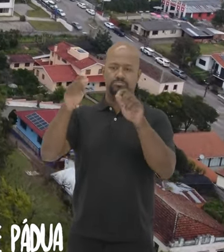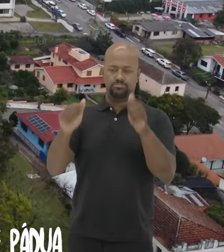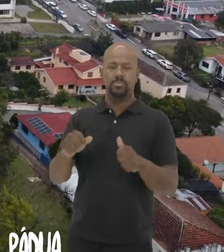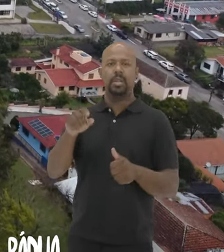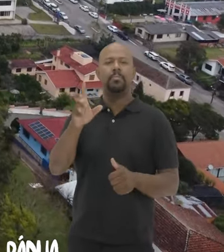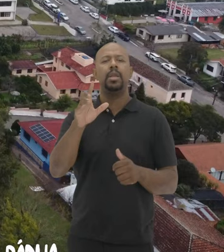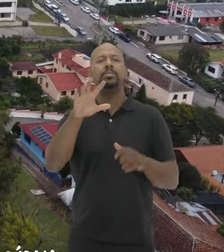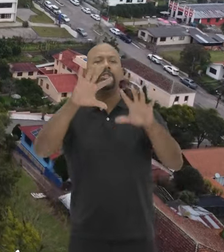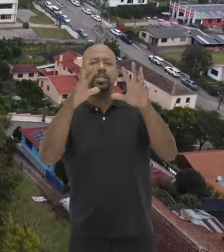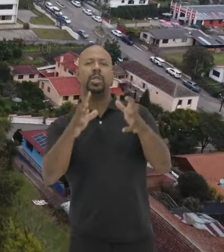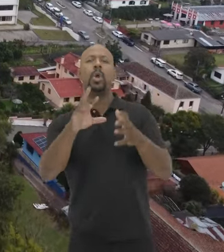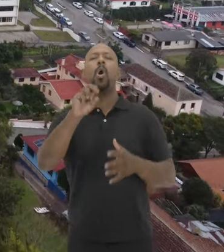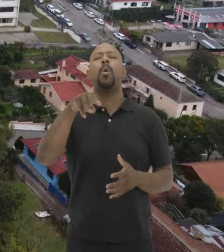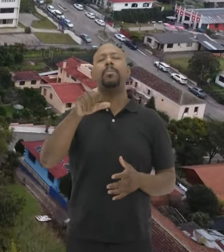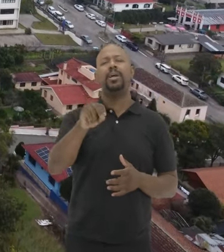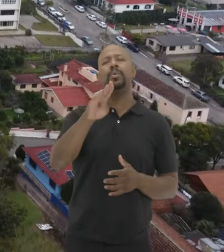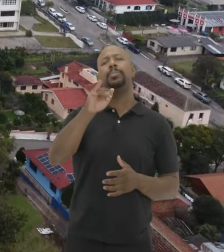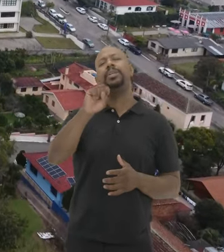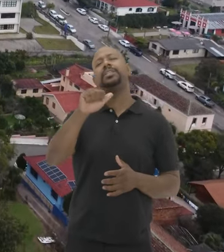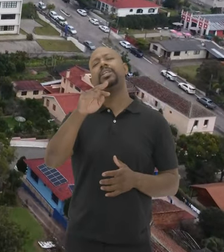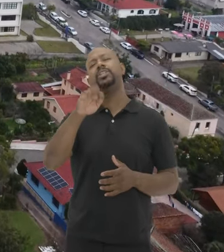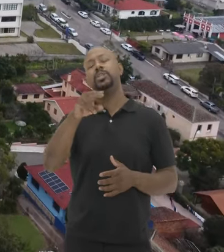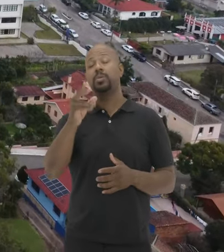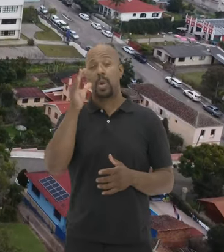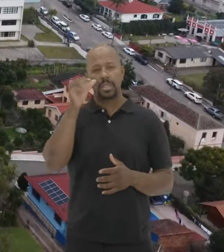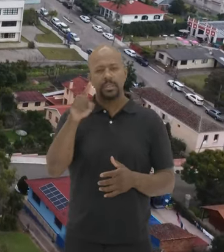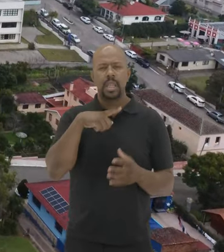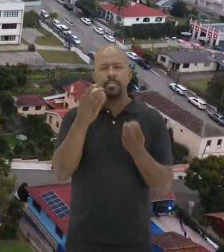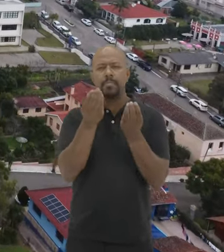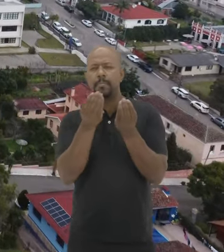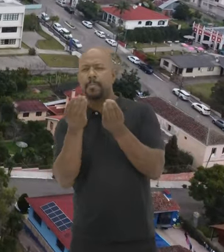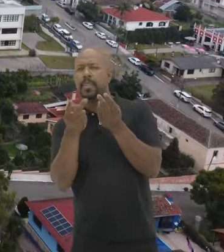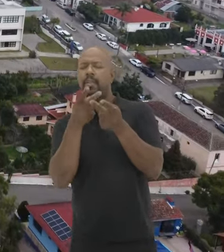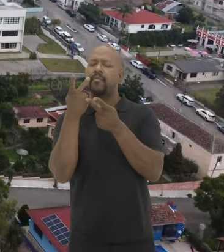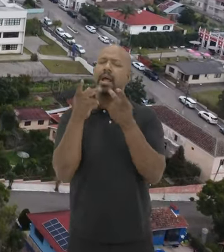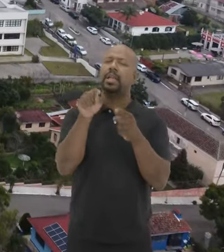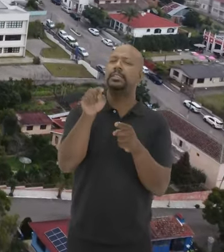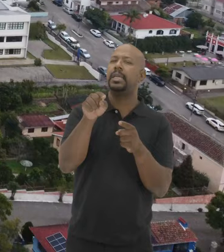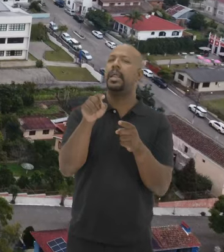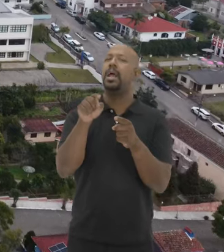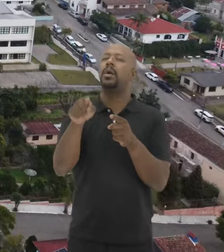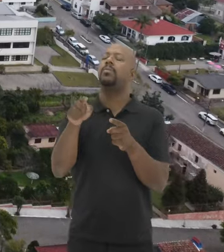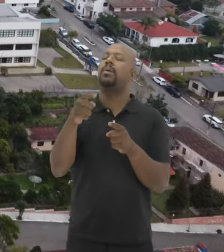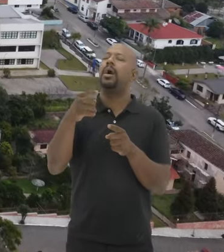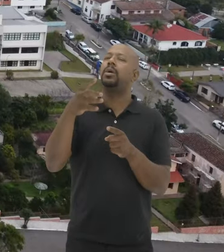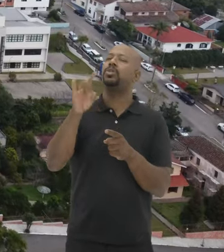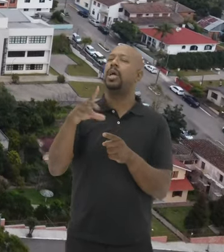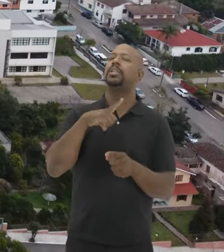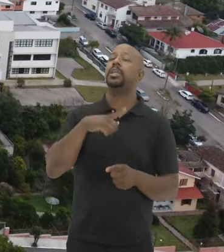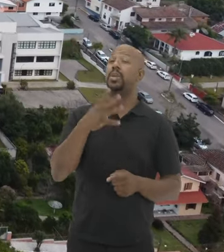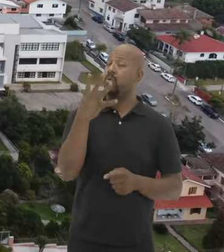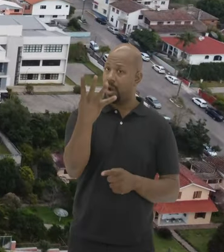bizantino. E a grande questão, a curiosidade, é que tem um burburinho que se fala que seria a quarta, que só existem